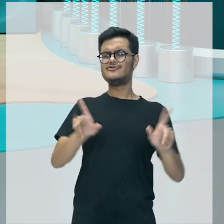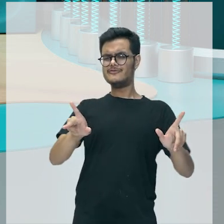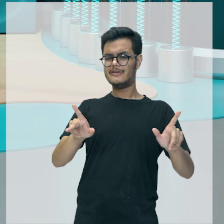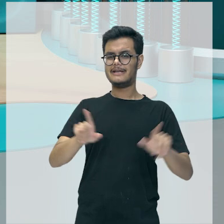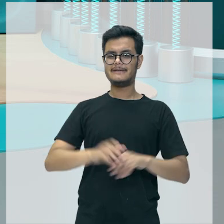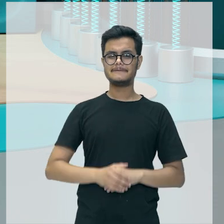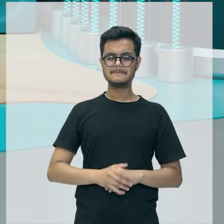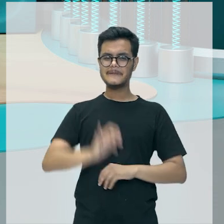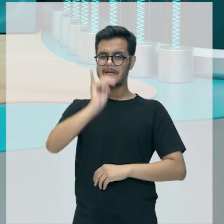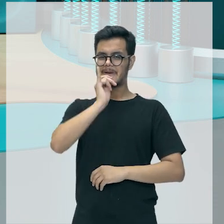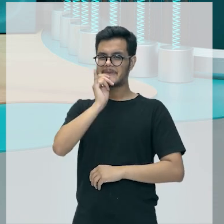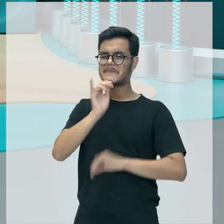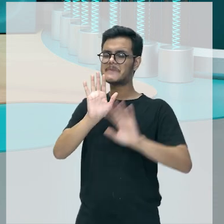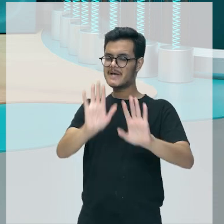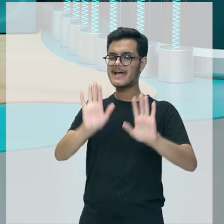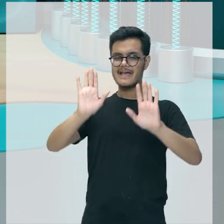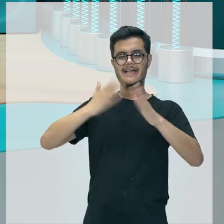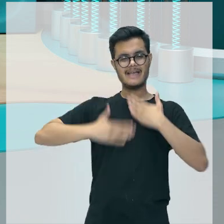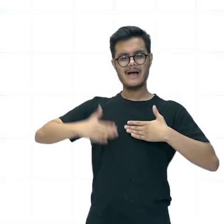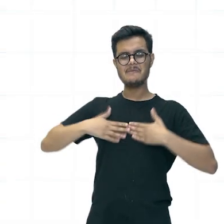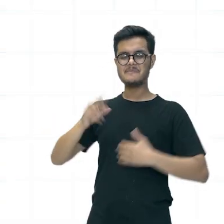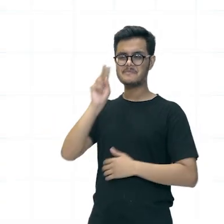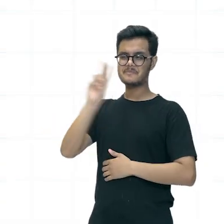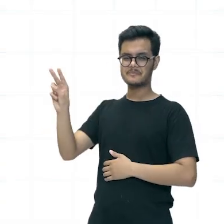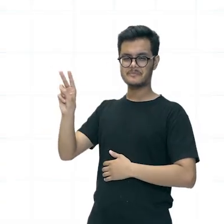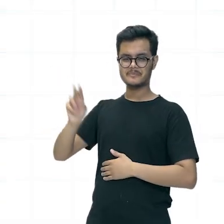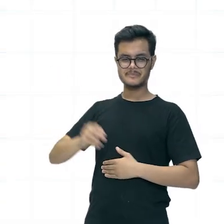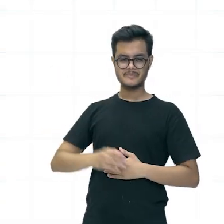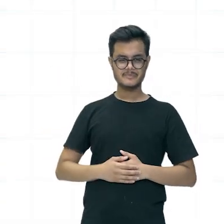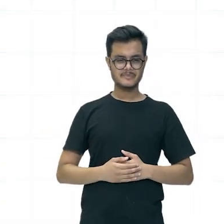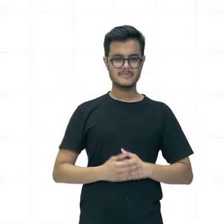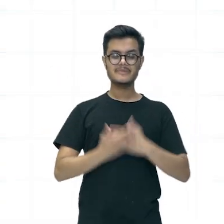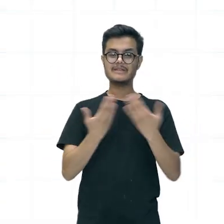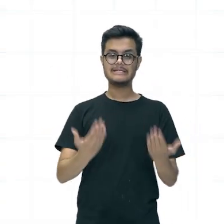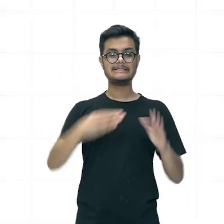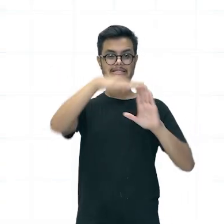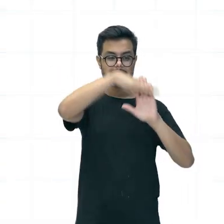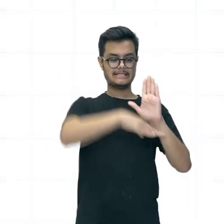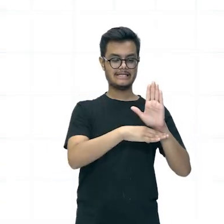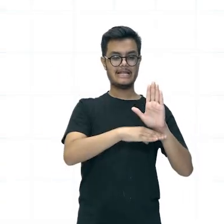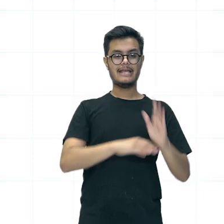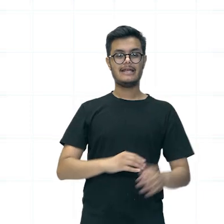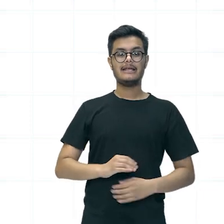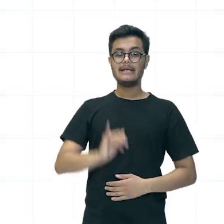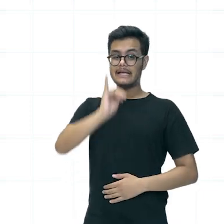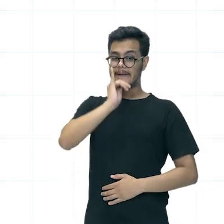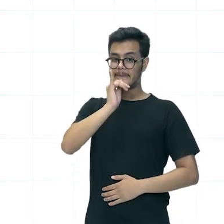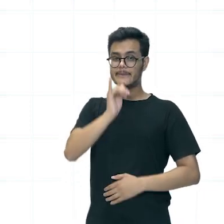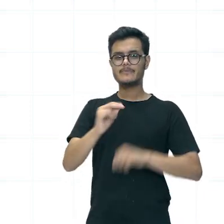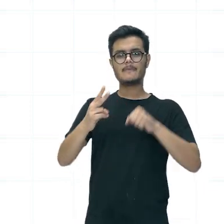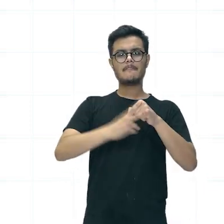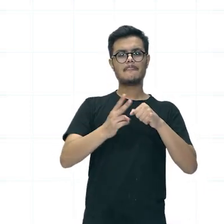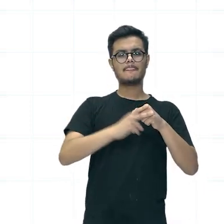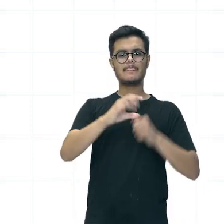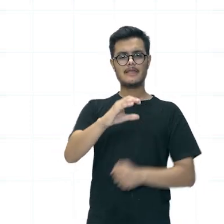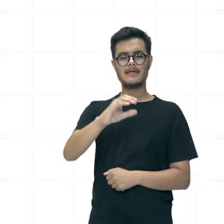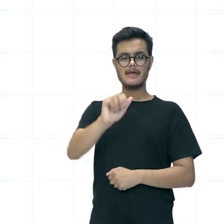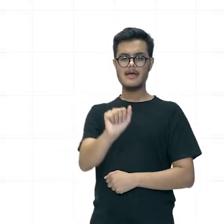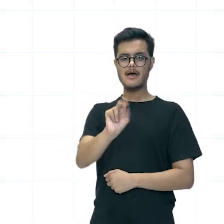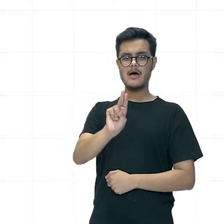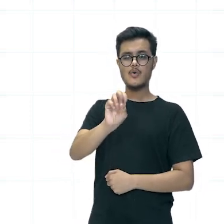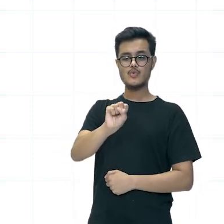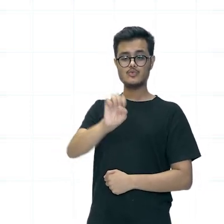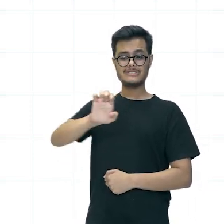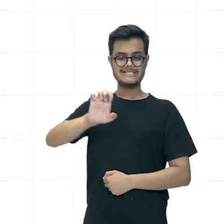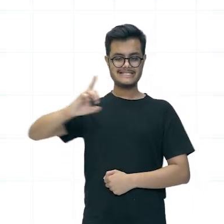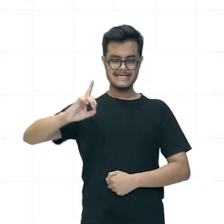diferença antes de acrescentar o ED. Vejam comigo. Ó, verbos terminados em E, tá bom?